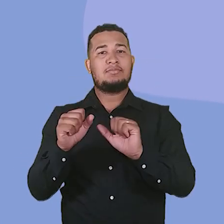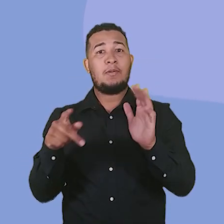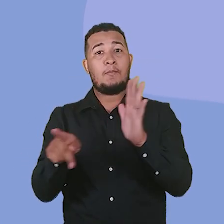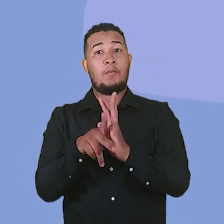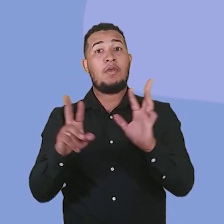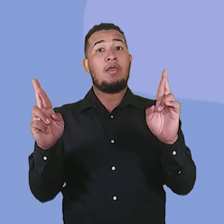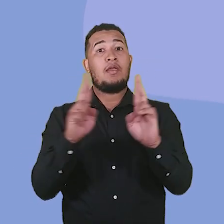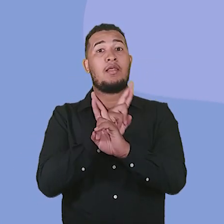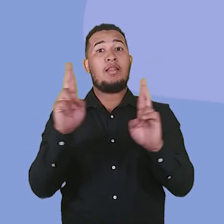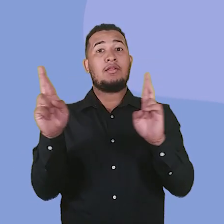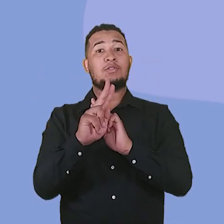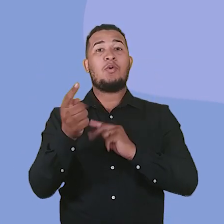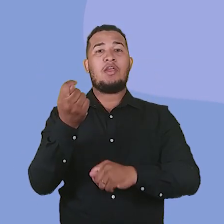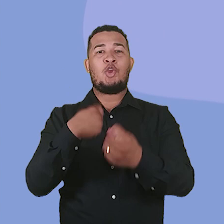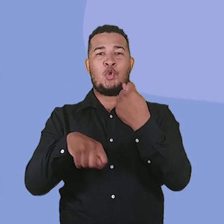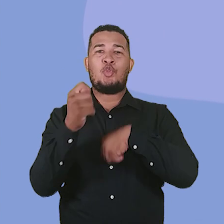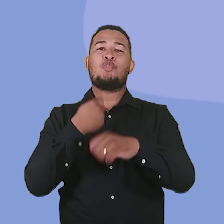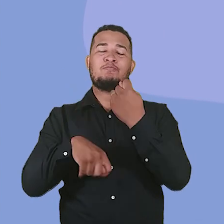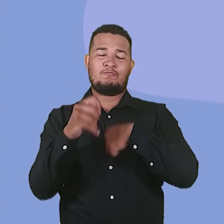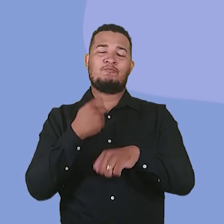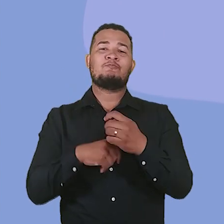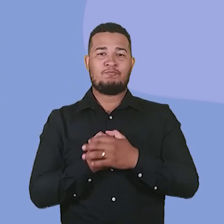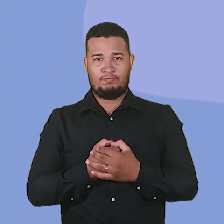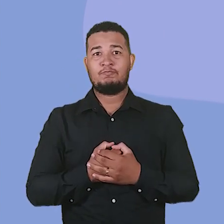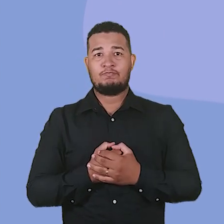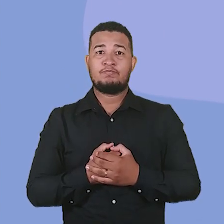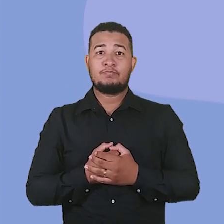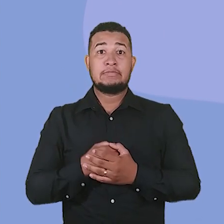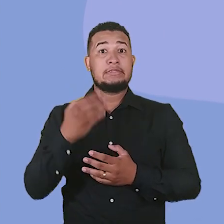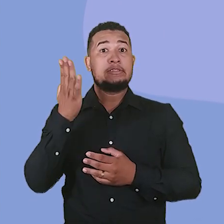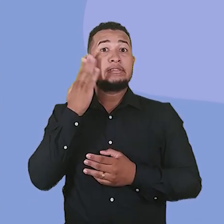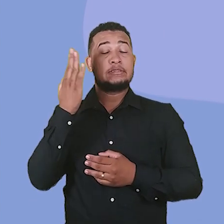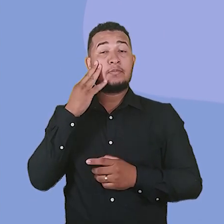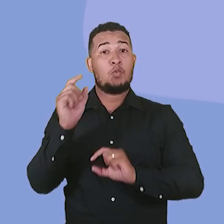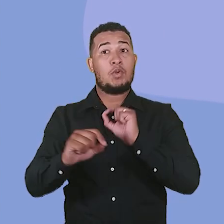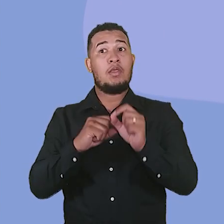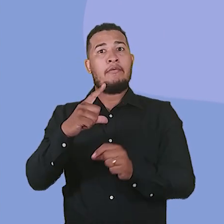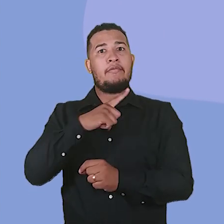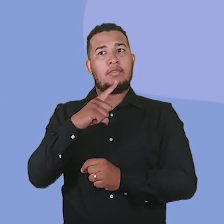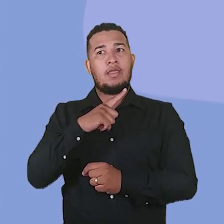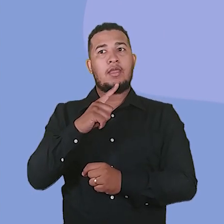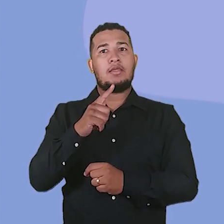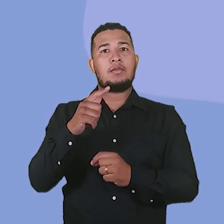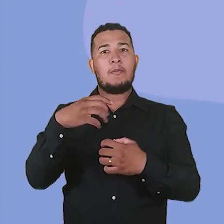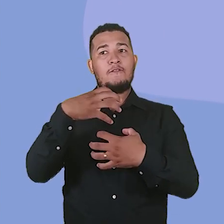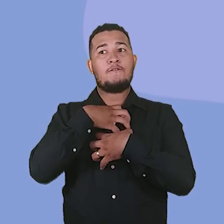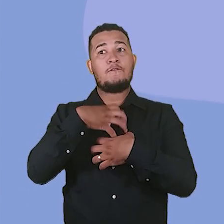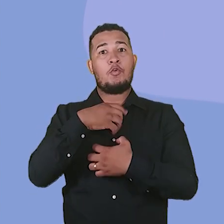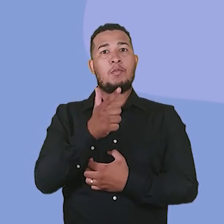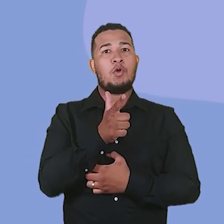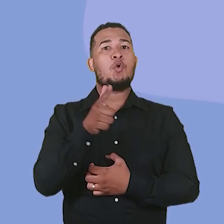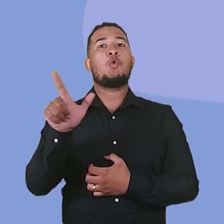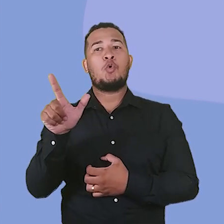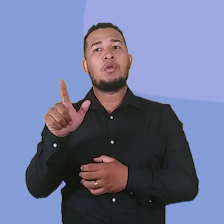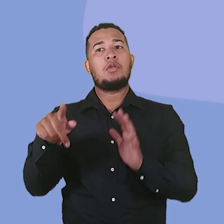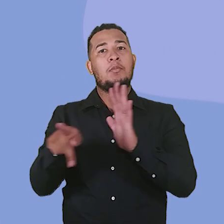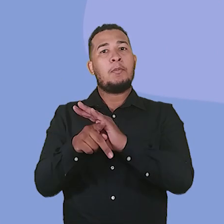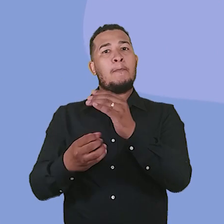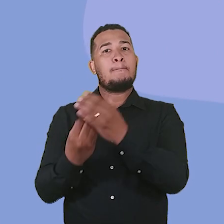das relações econômicas, né? Nós temos aí uma outra maneira